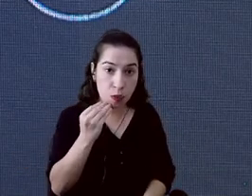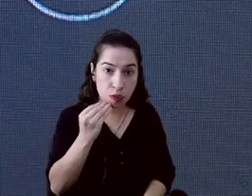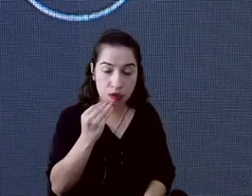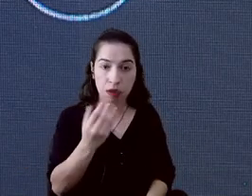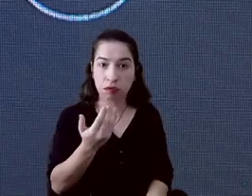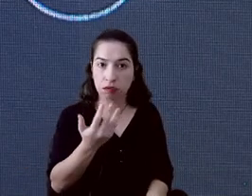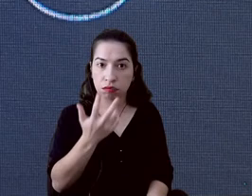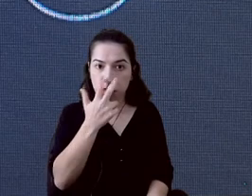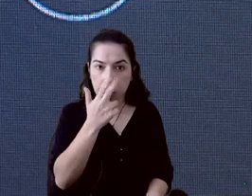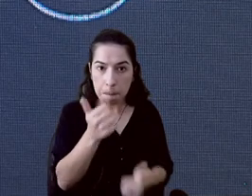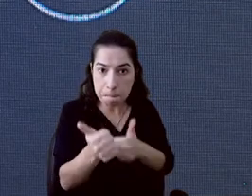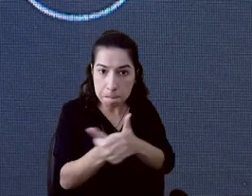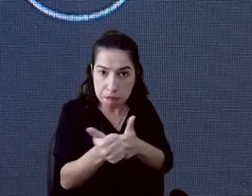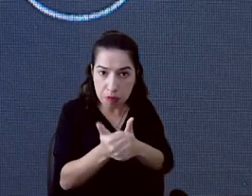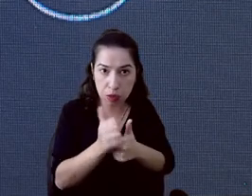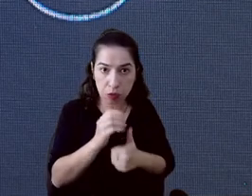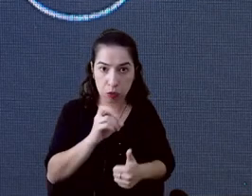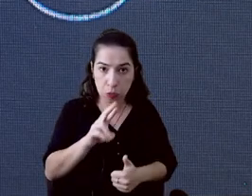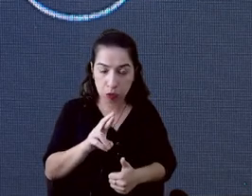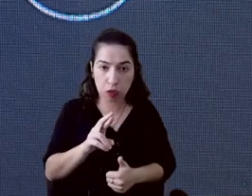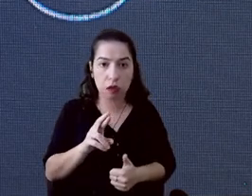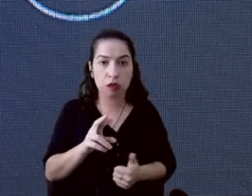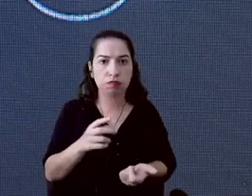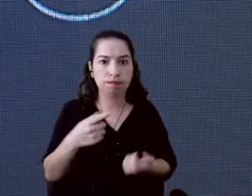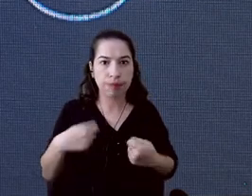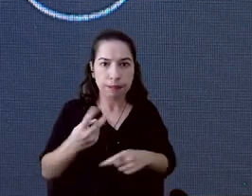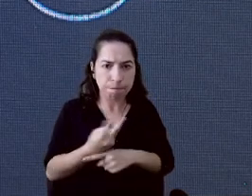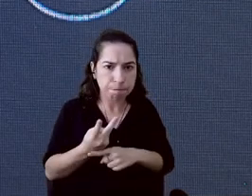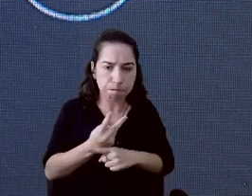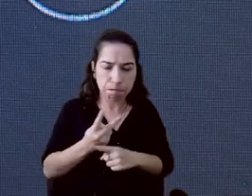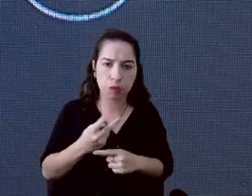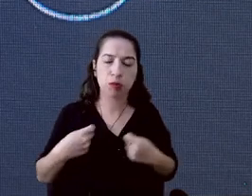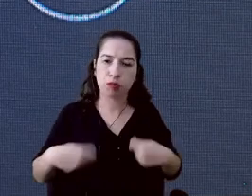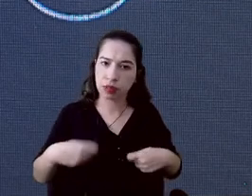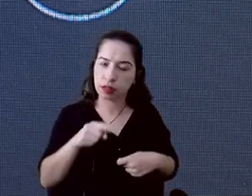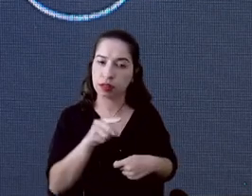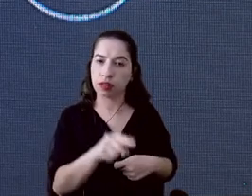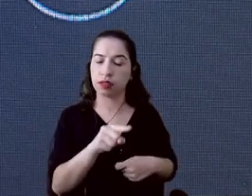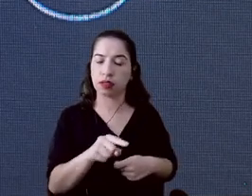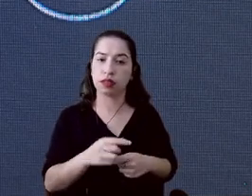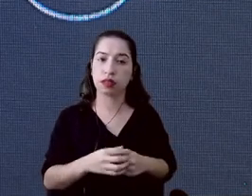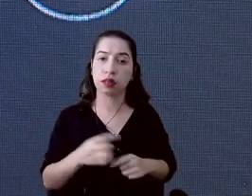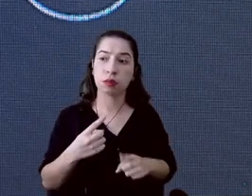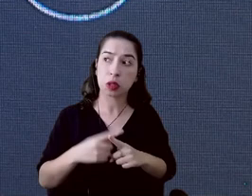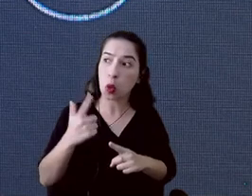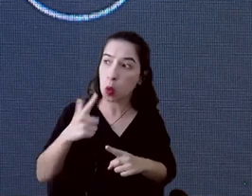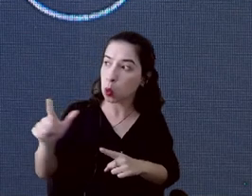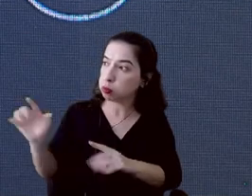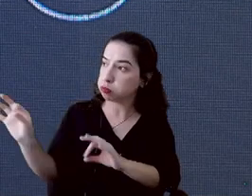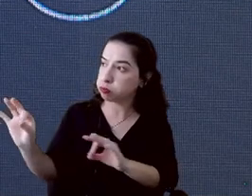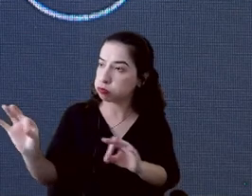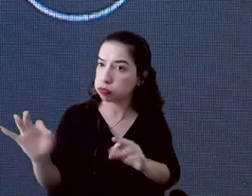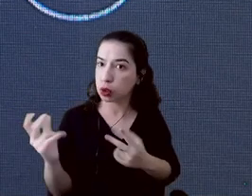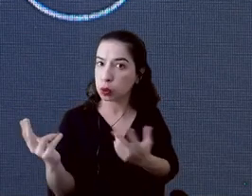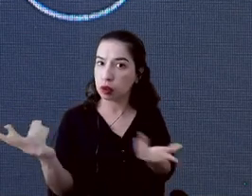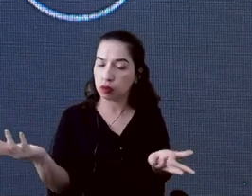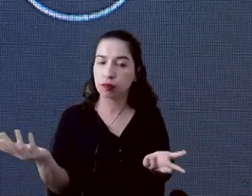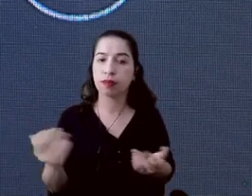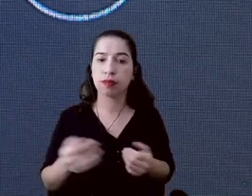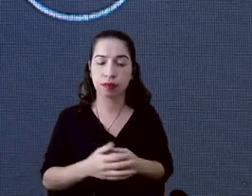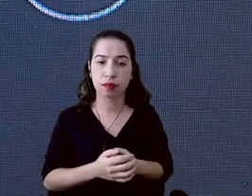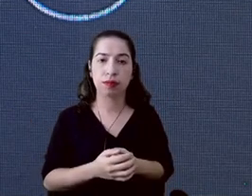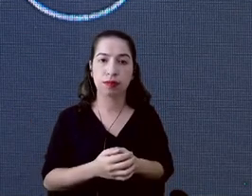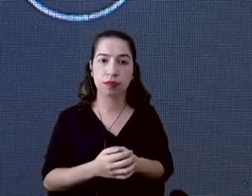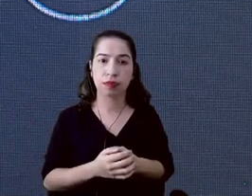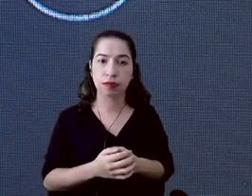corpo tem que perseguir aquilo preciso fazer porque não tem mais ninguém fazendo eu tô a